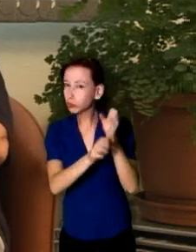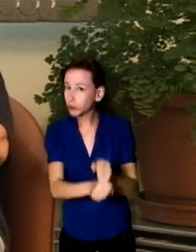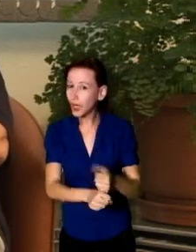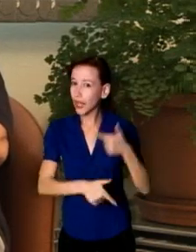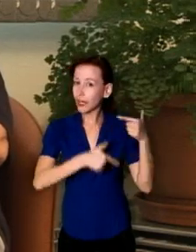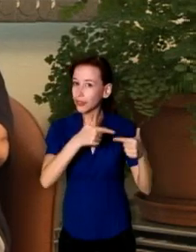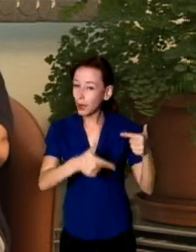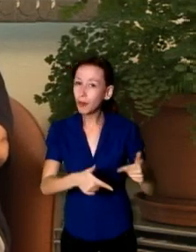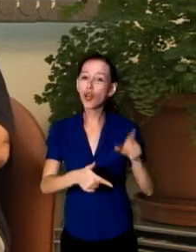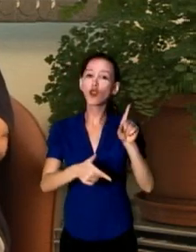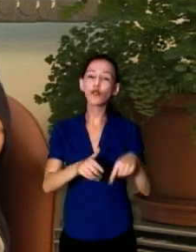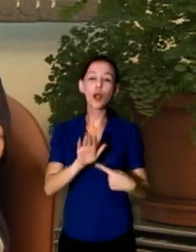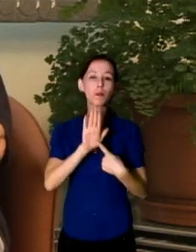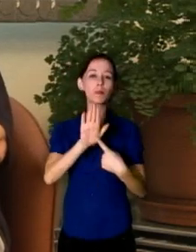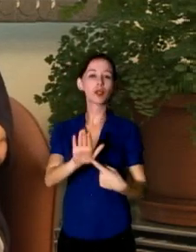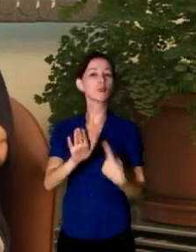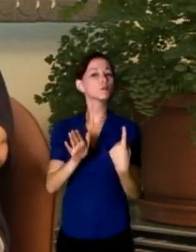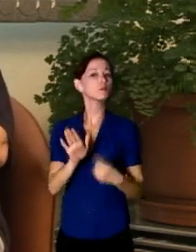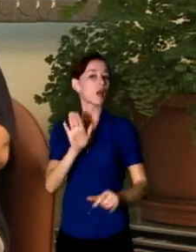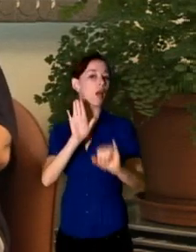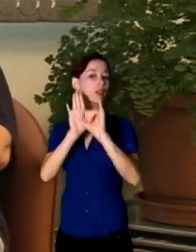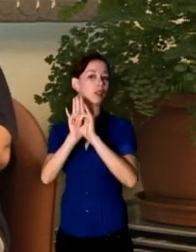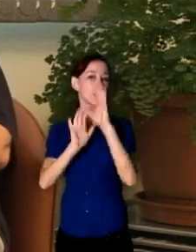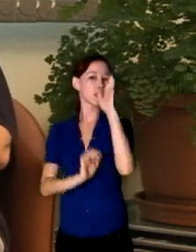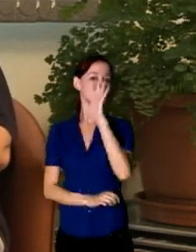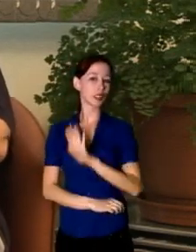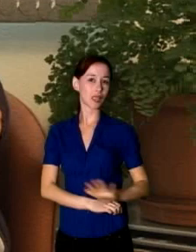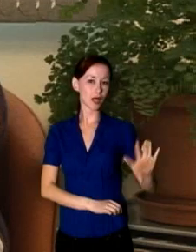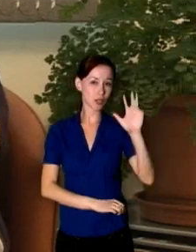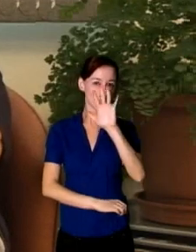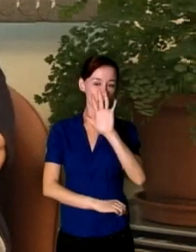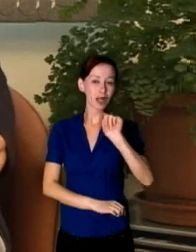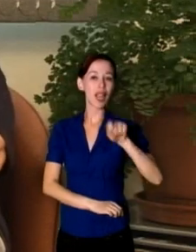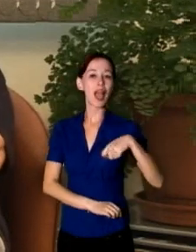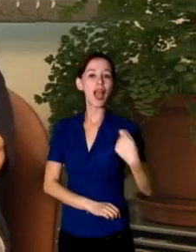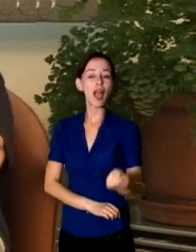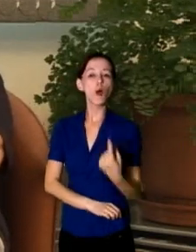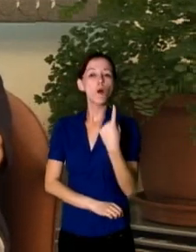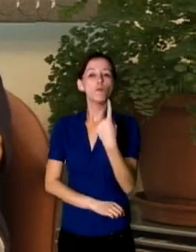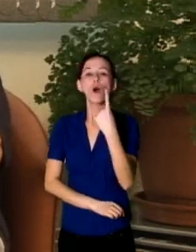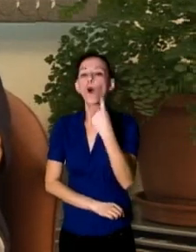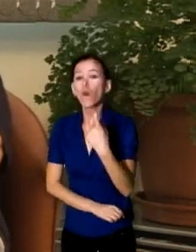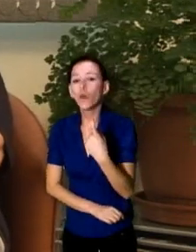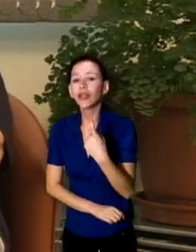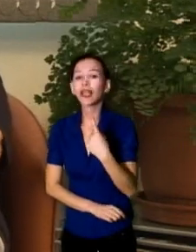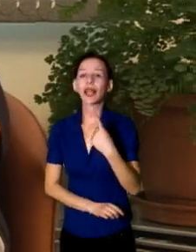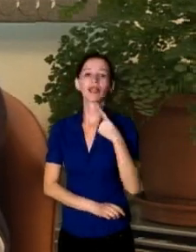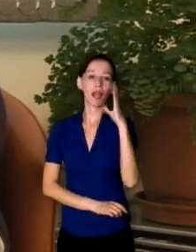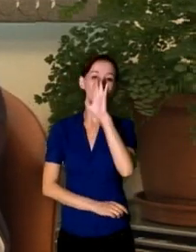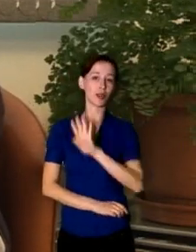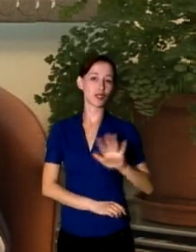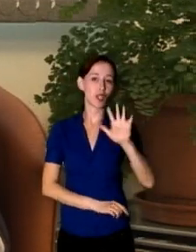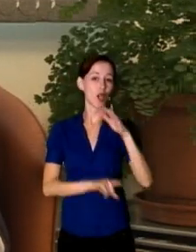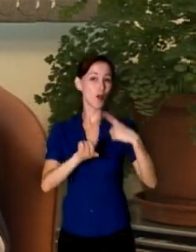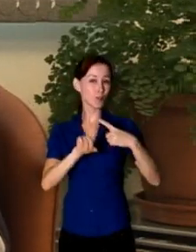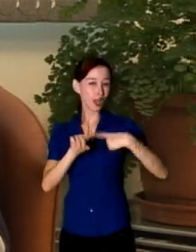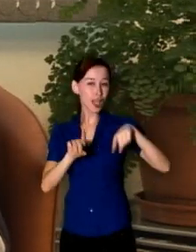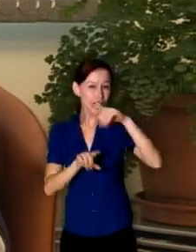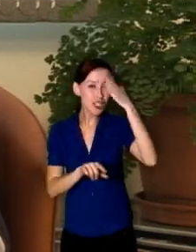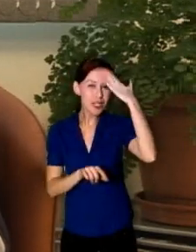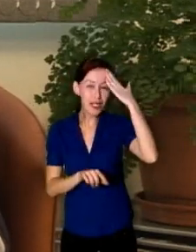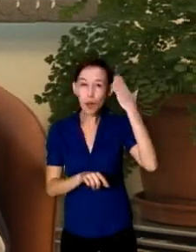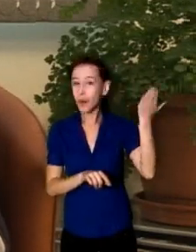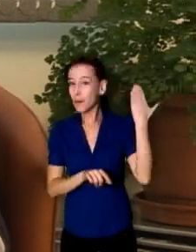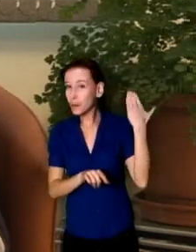para colocar uma identidade nacional que era também uma unidade nacional. Quer dizer, existe um passado comum